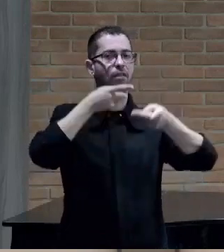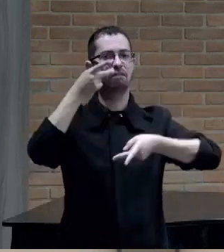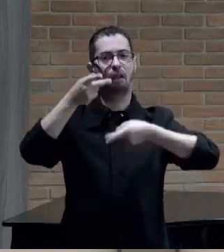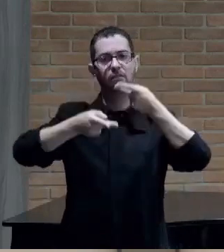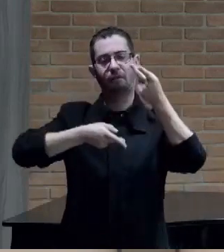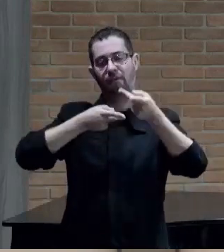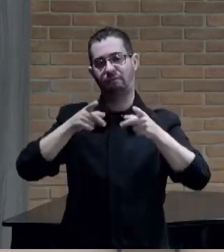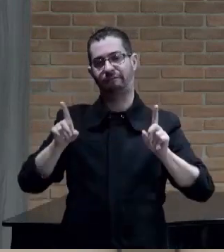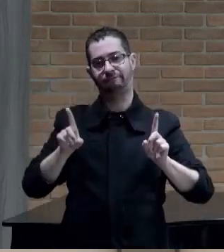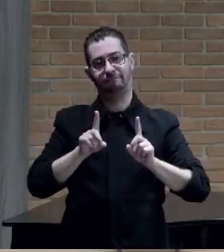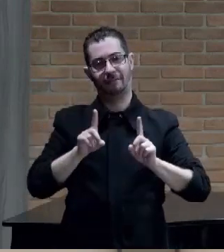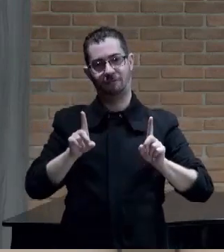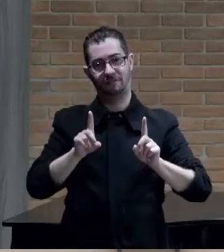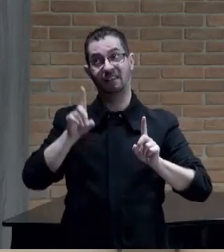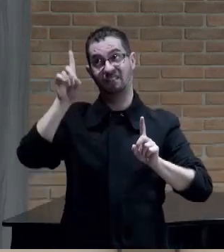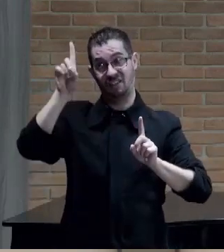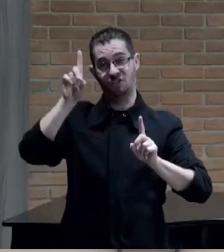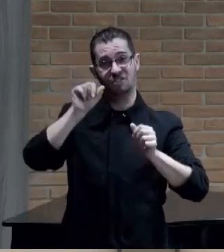algo.